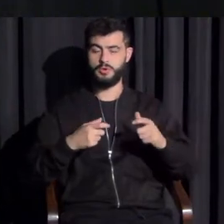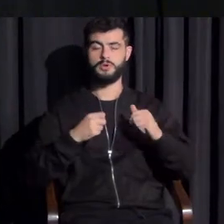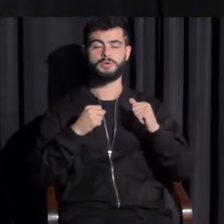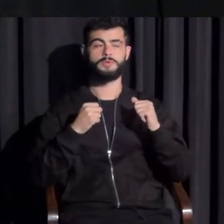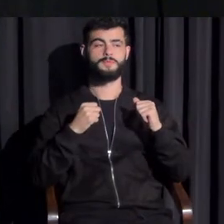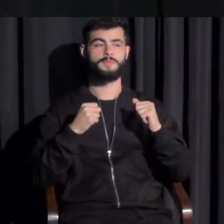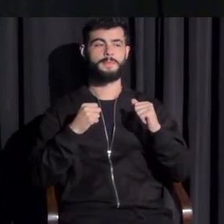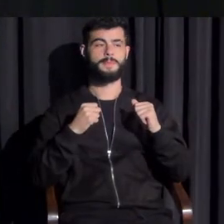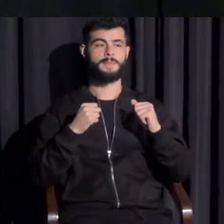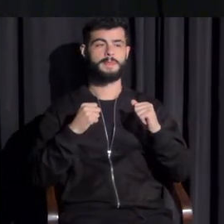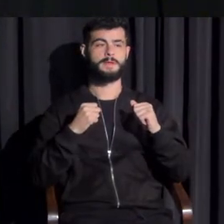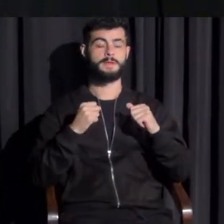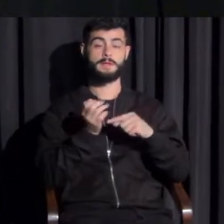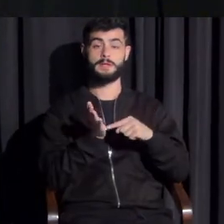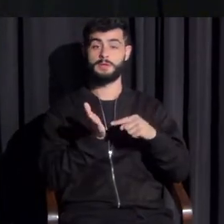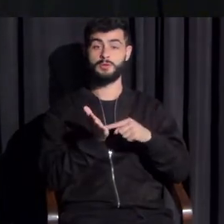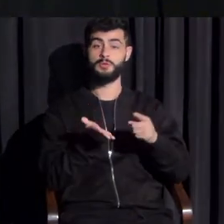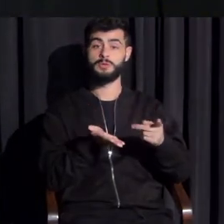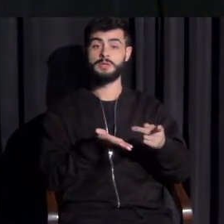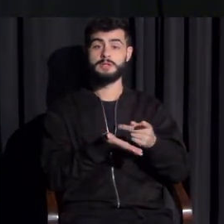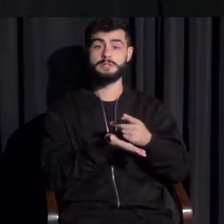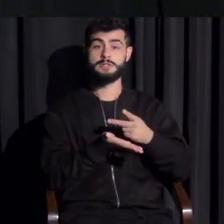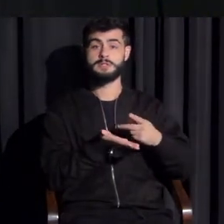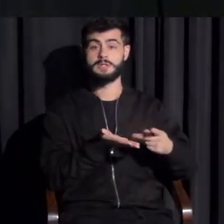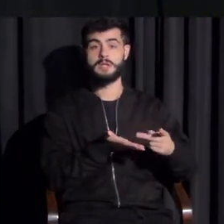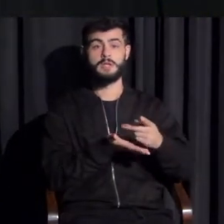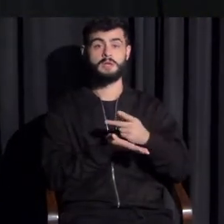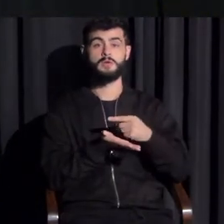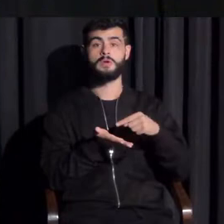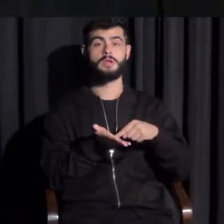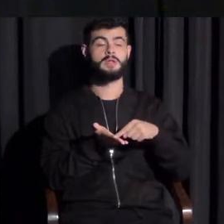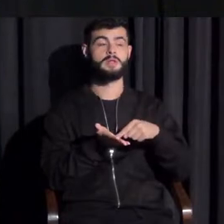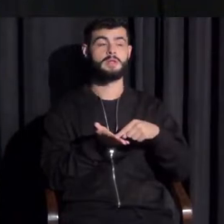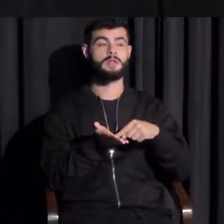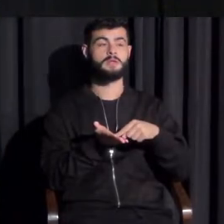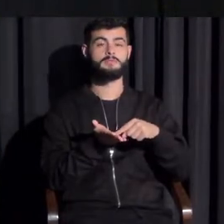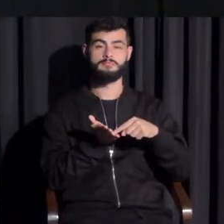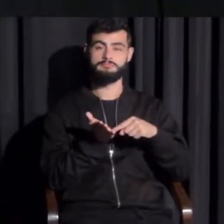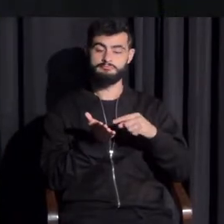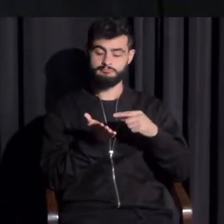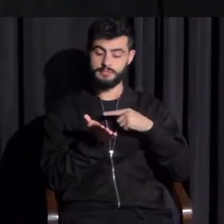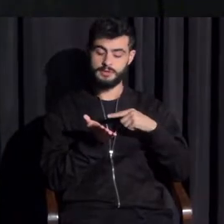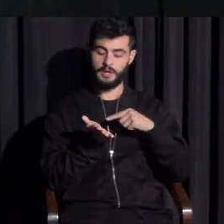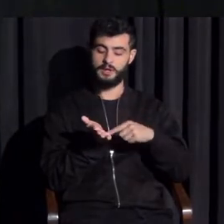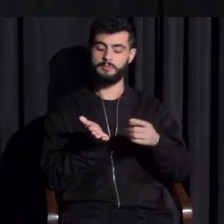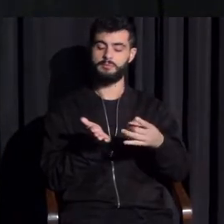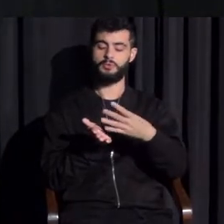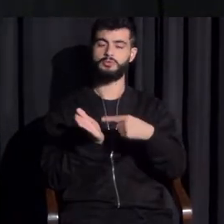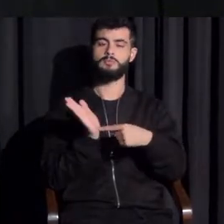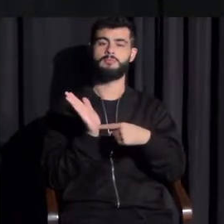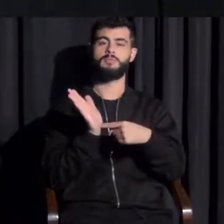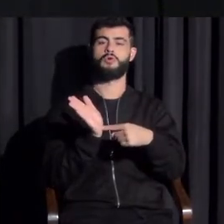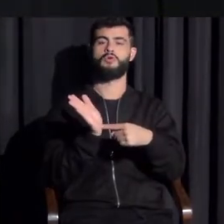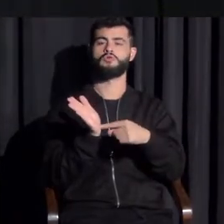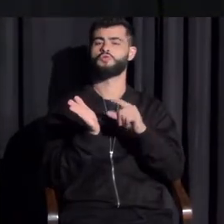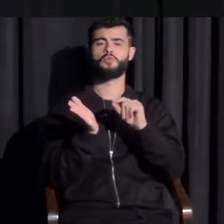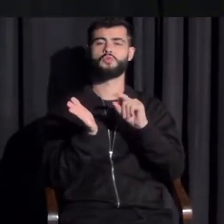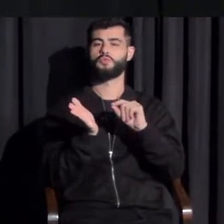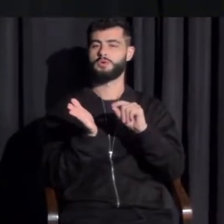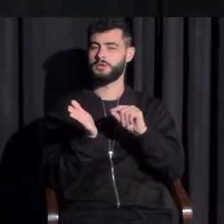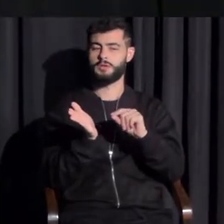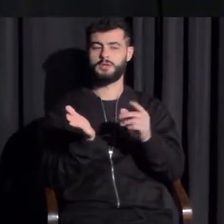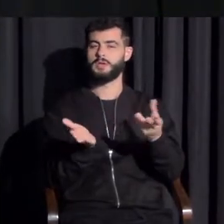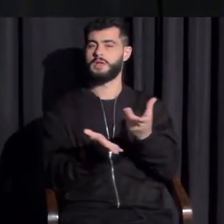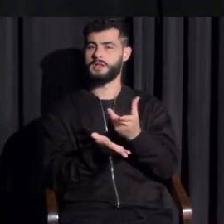O desenho, né, ele é algo que vai expor isso, que vai expor essa relação, e que vai, à medida